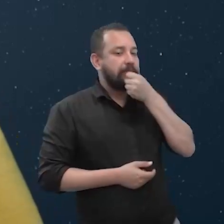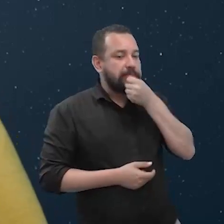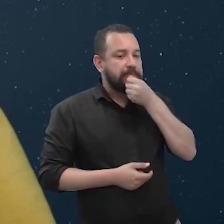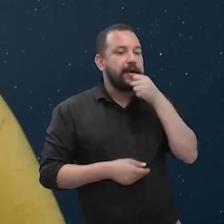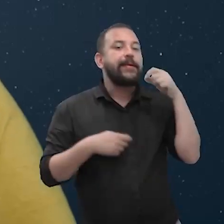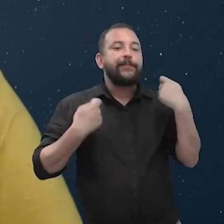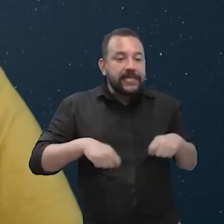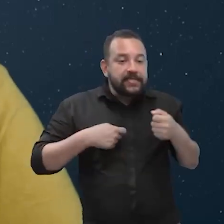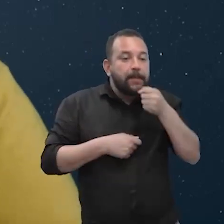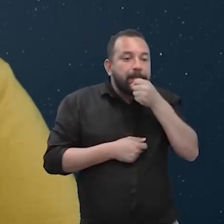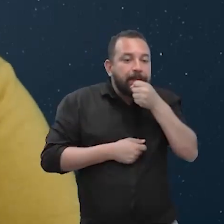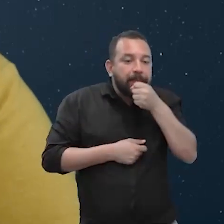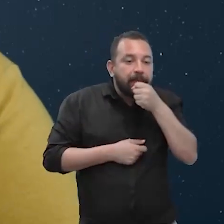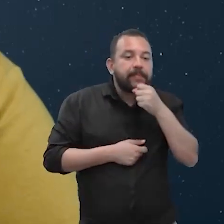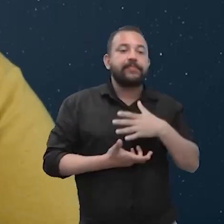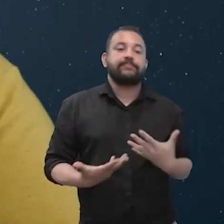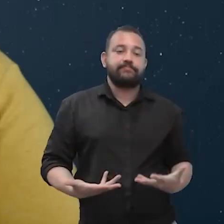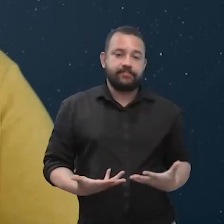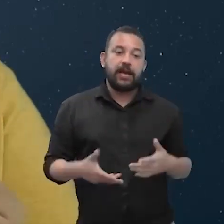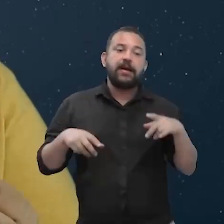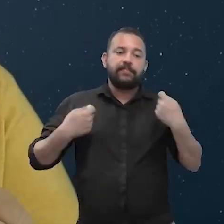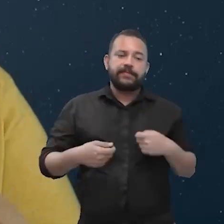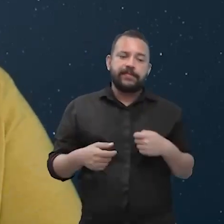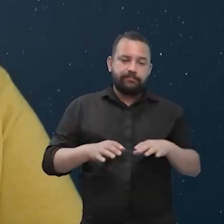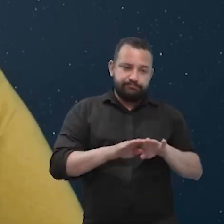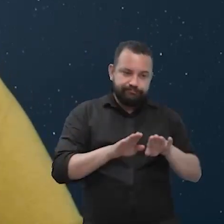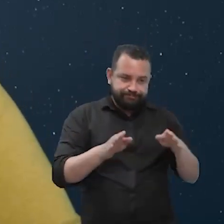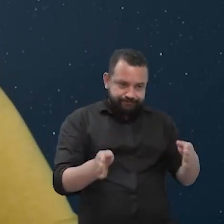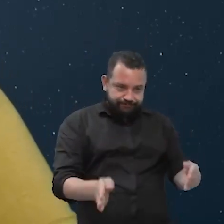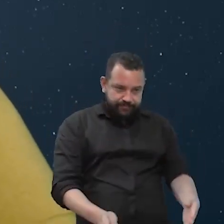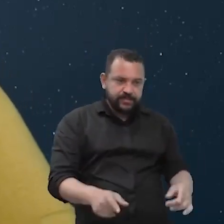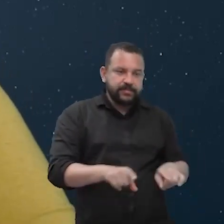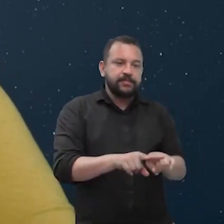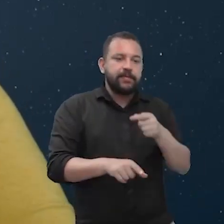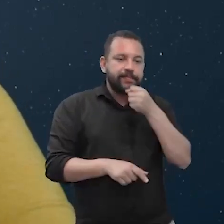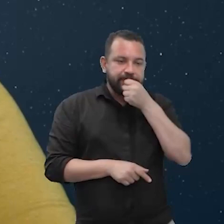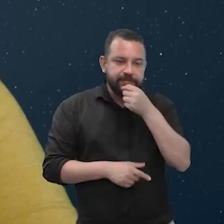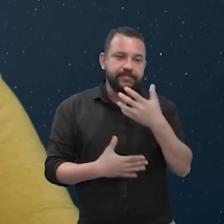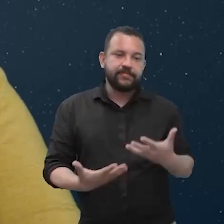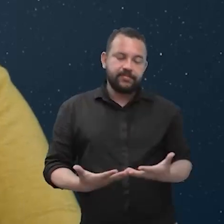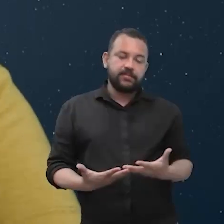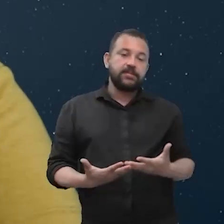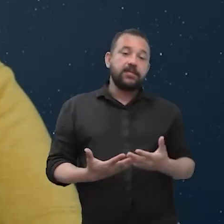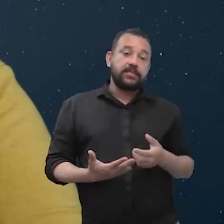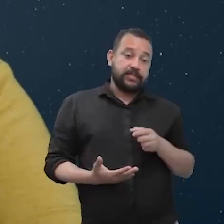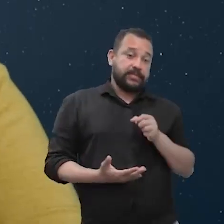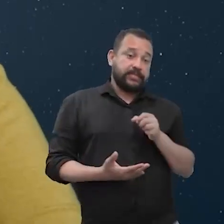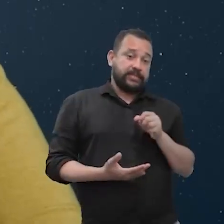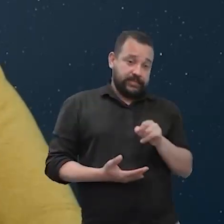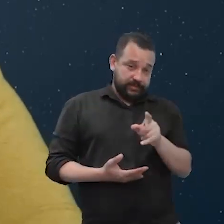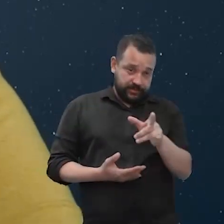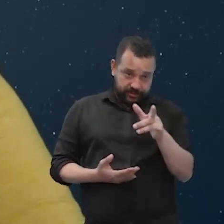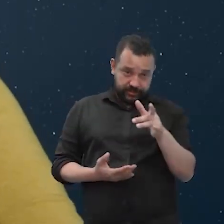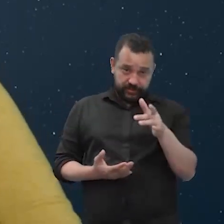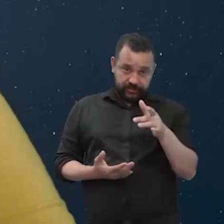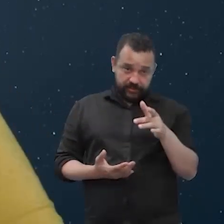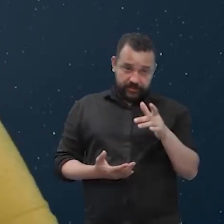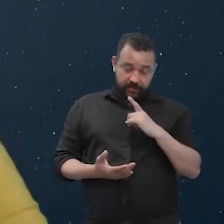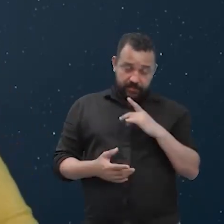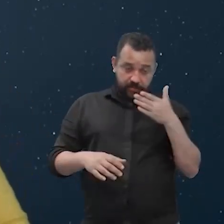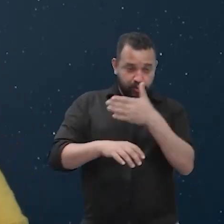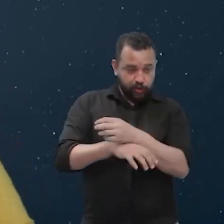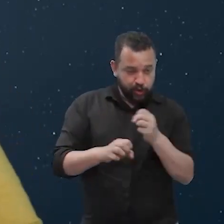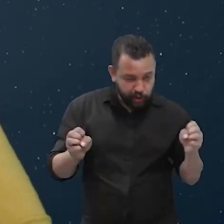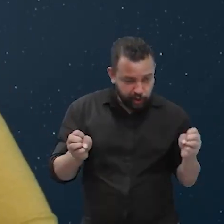vai te escutar. Então, vai precisar de uma caixa amplificada e um microfone. Então, quando você, muitas vezes, você vai a um